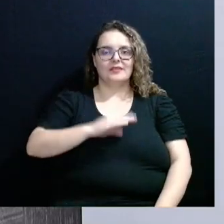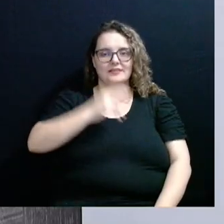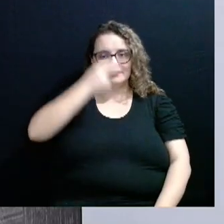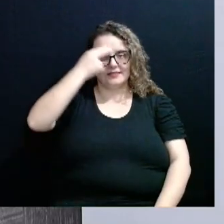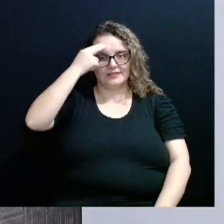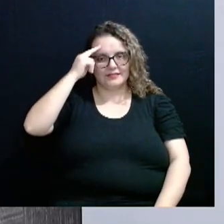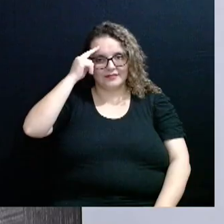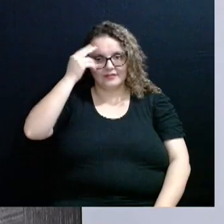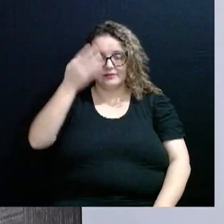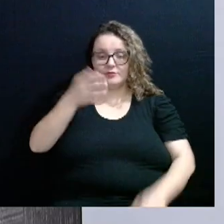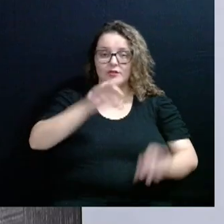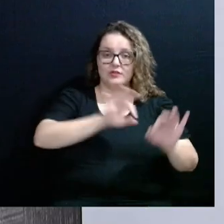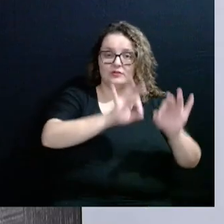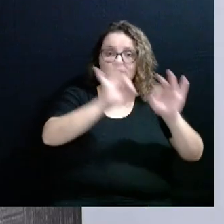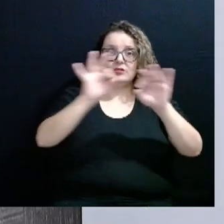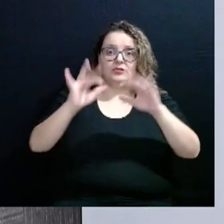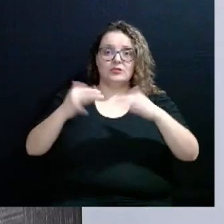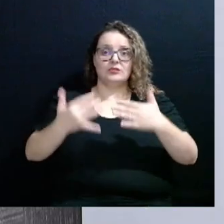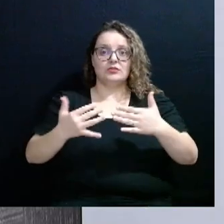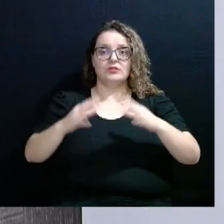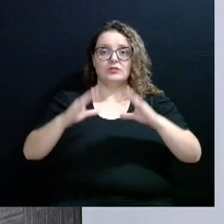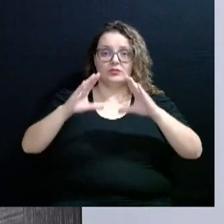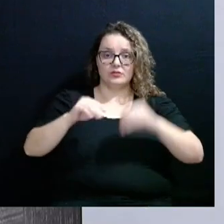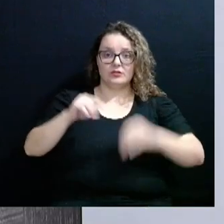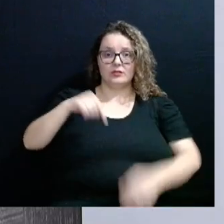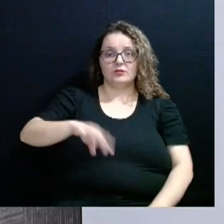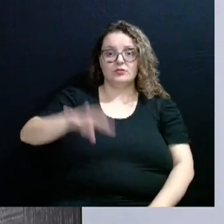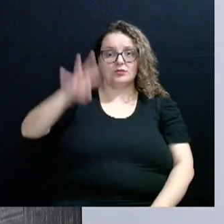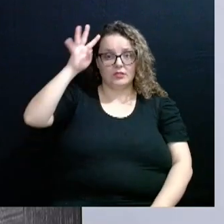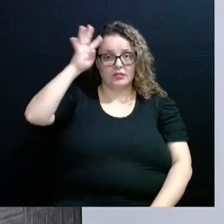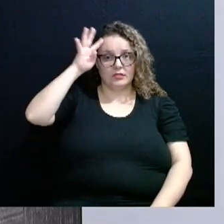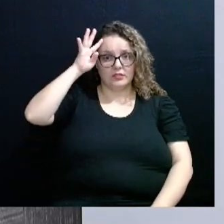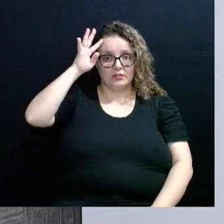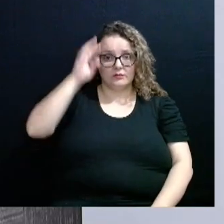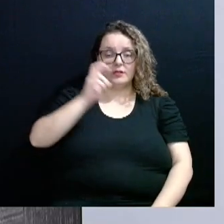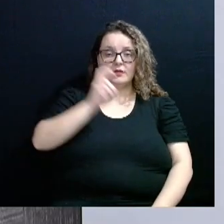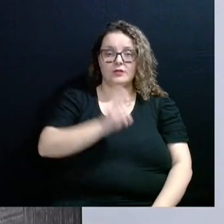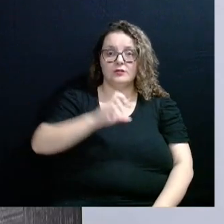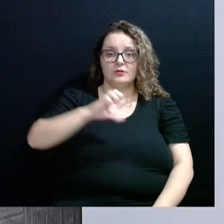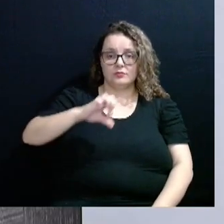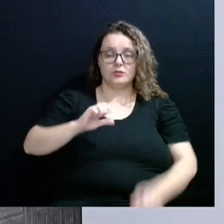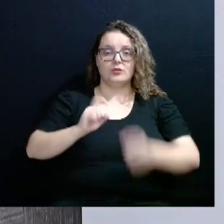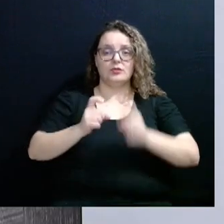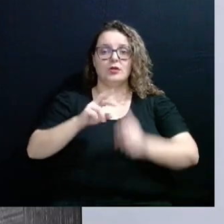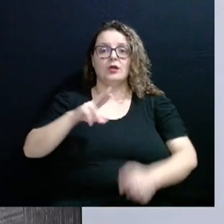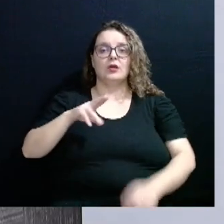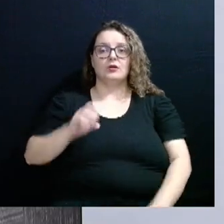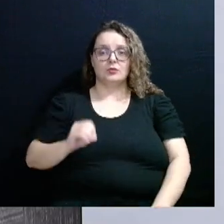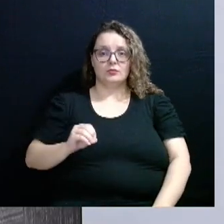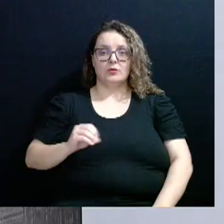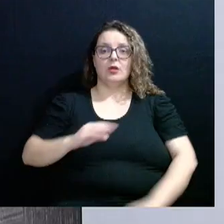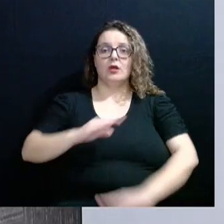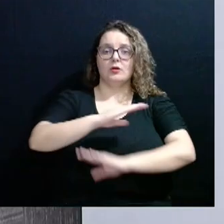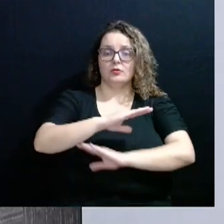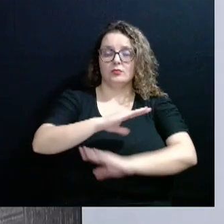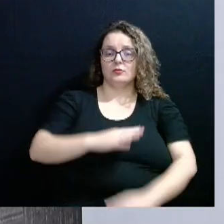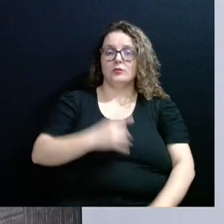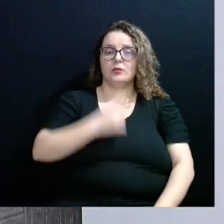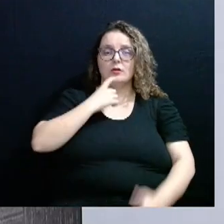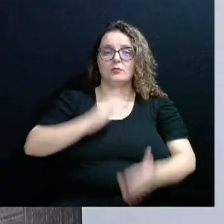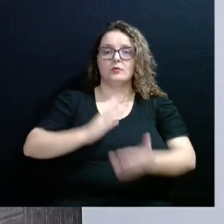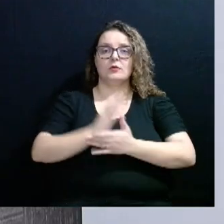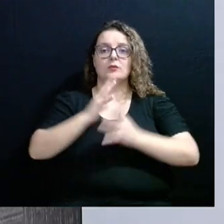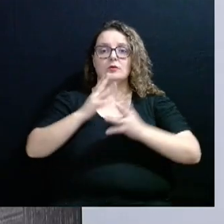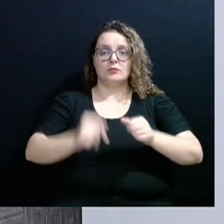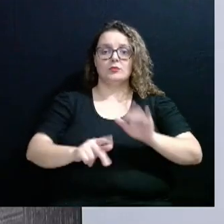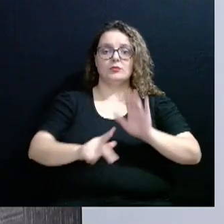assiste. Na noite desta quarta-feira, na 59ª reunião ordinária, a Câmara aprovou todos os projetos da pauta.